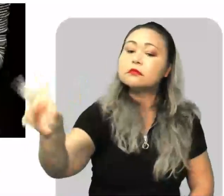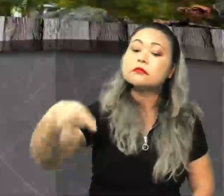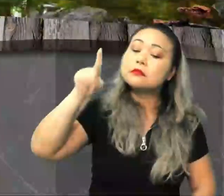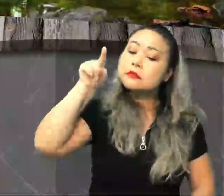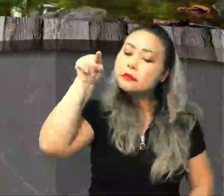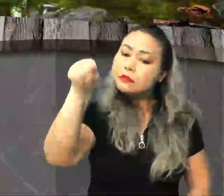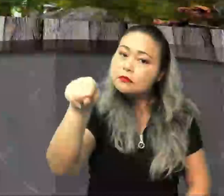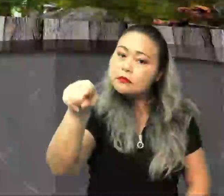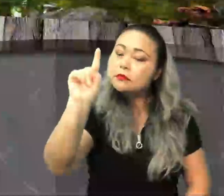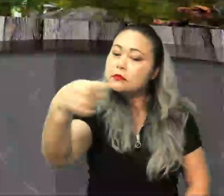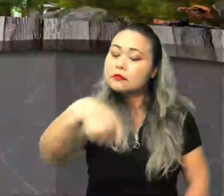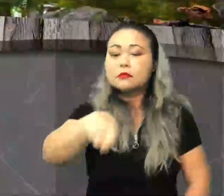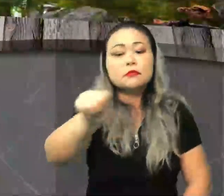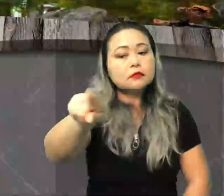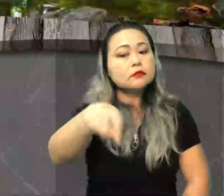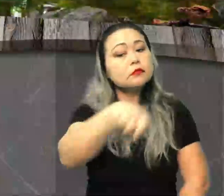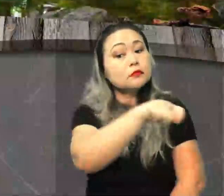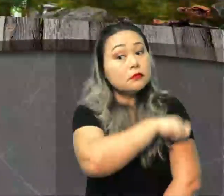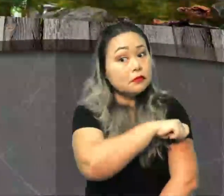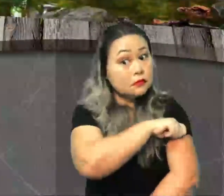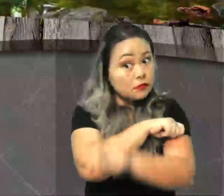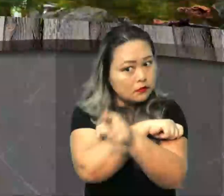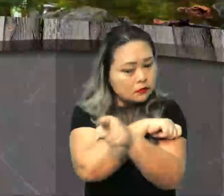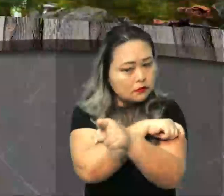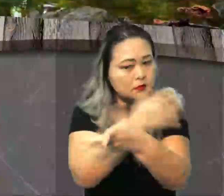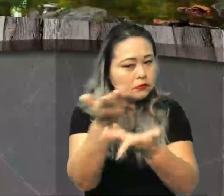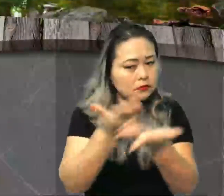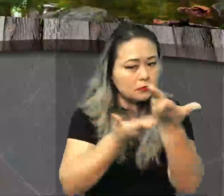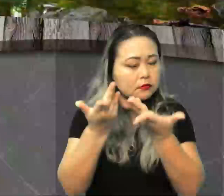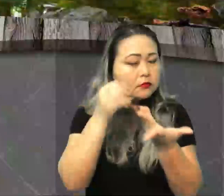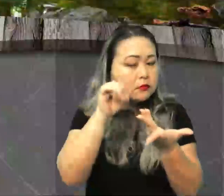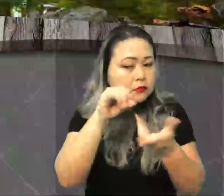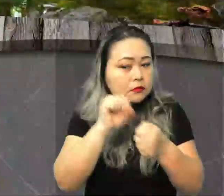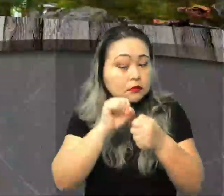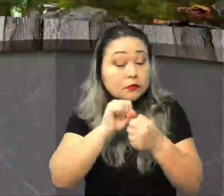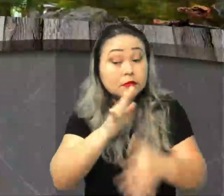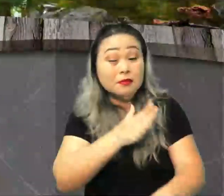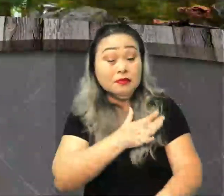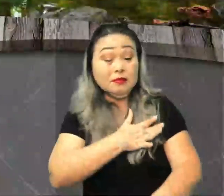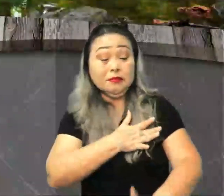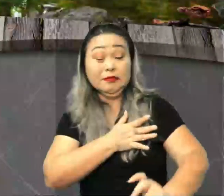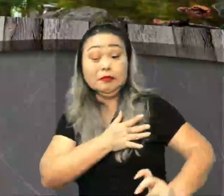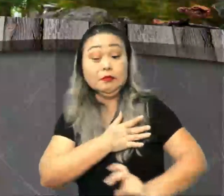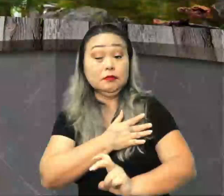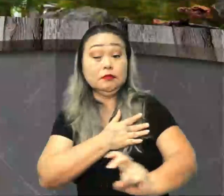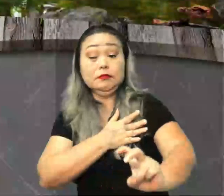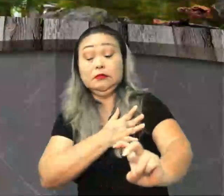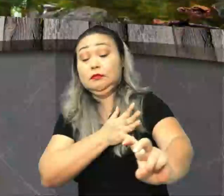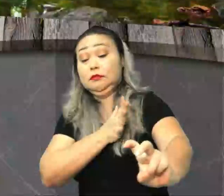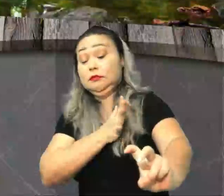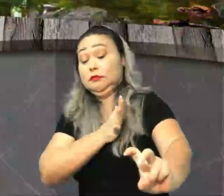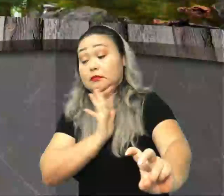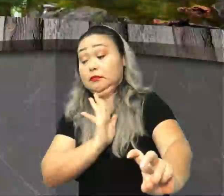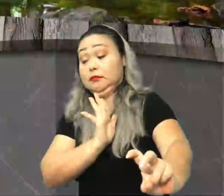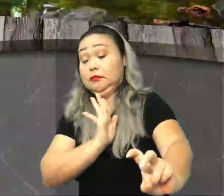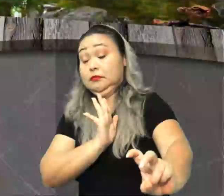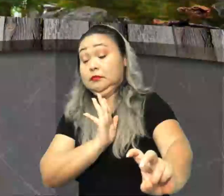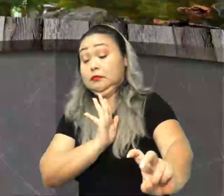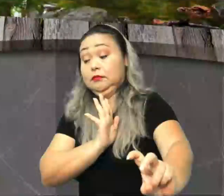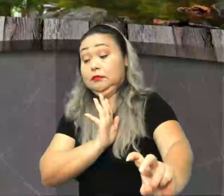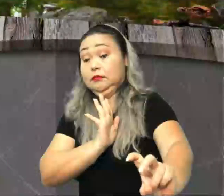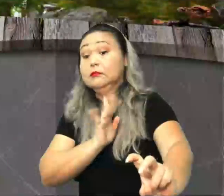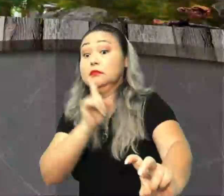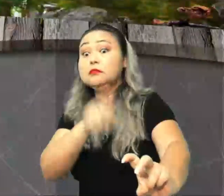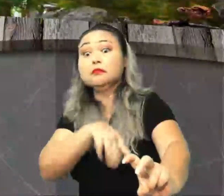sei você, caro aluno da mediação tecnológica, né? Se você tem aversão a esses animais. É